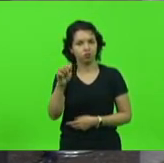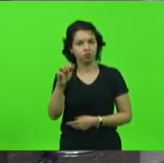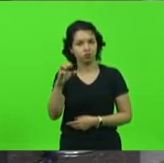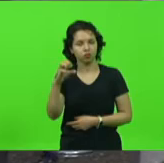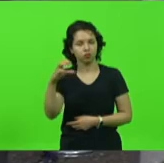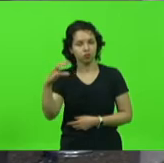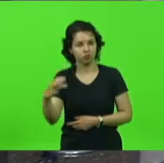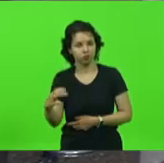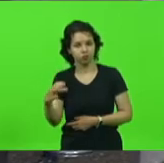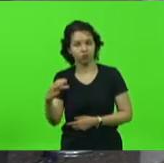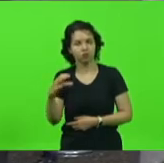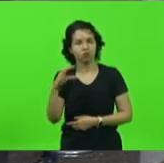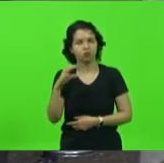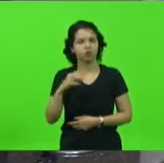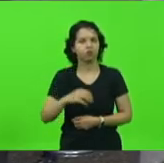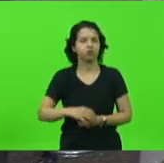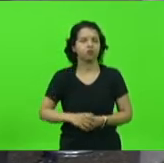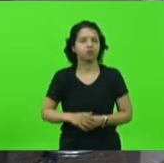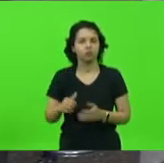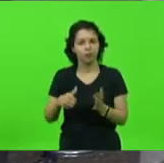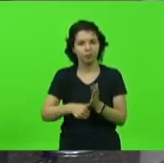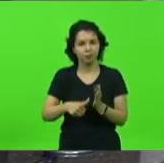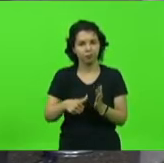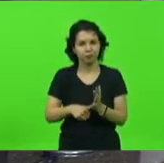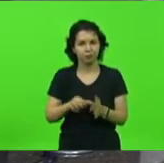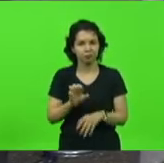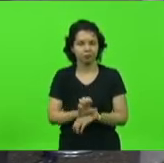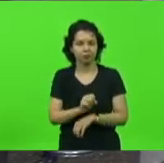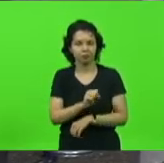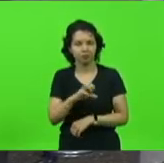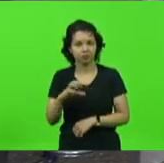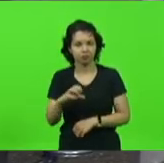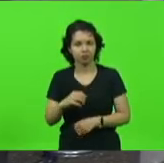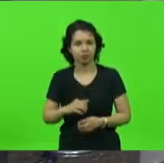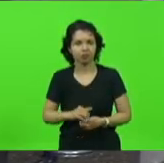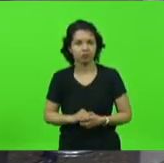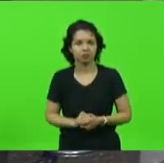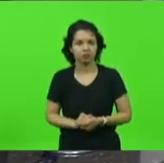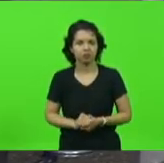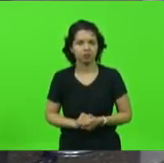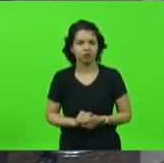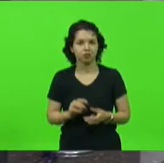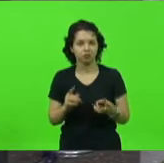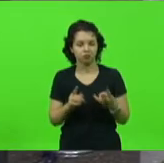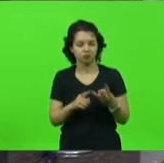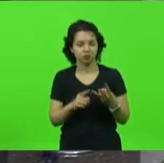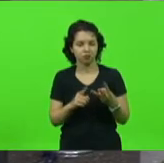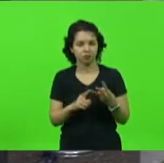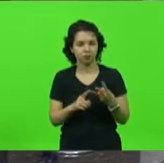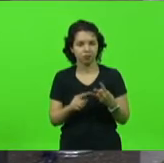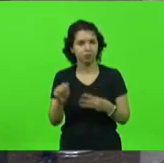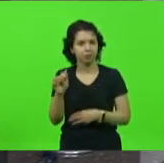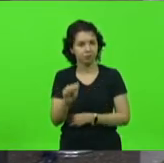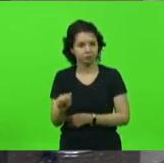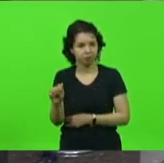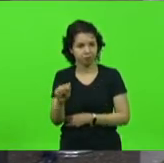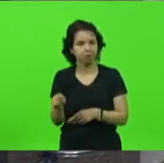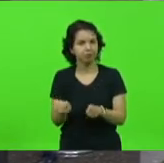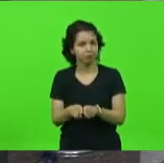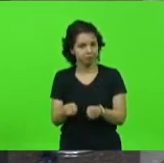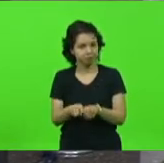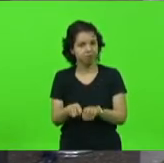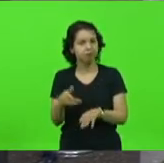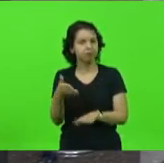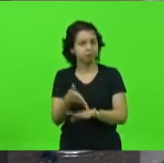dos Papilocopistas do Estado de Santa Catarina, outra associação que participou também do acordo